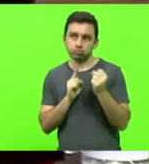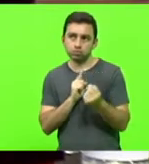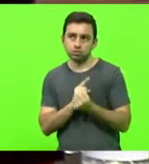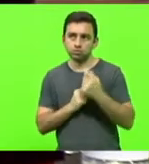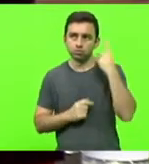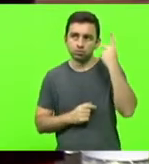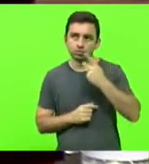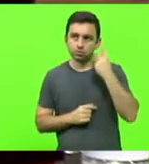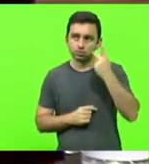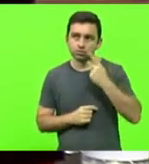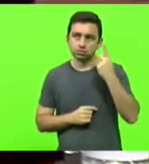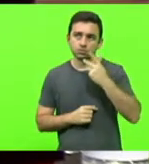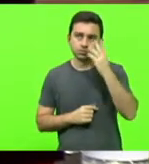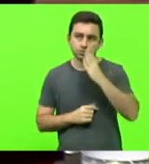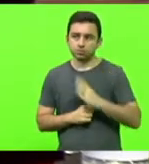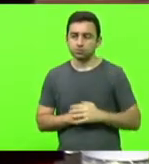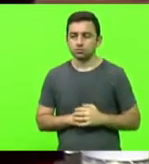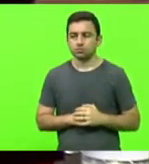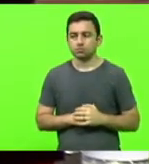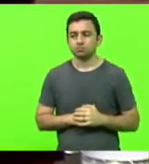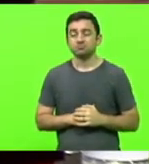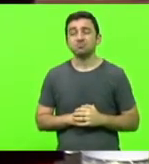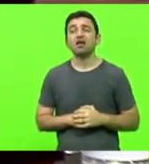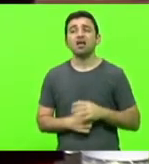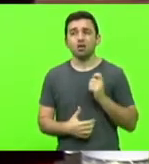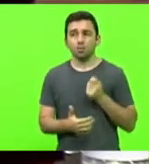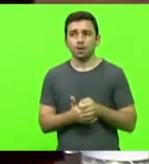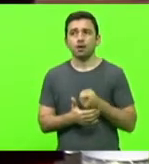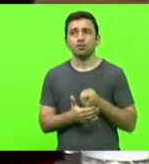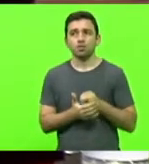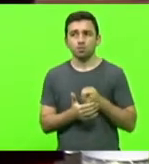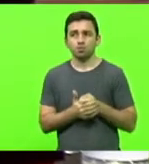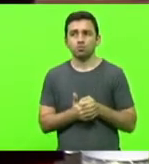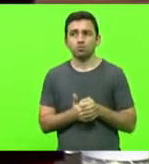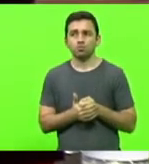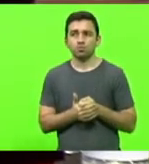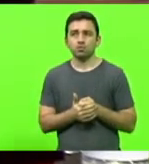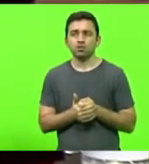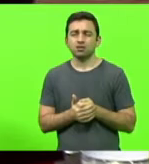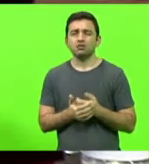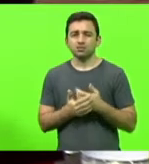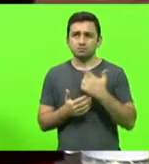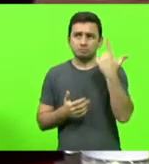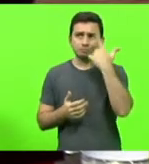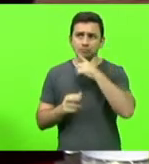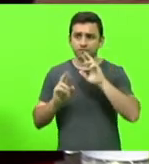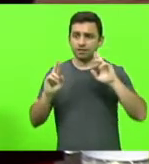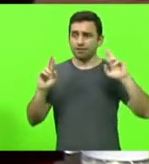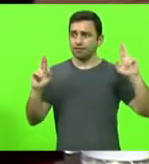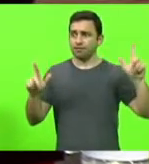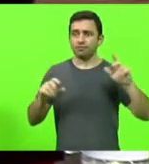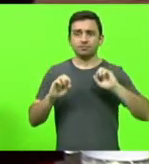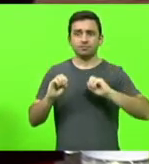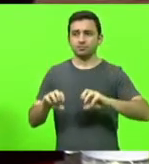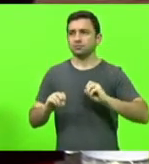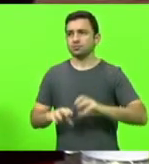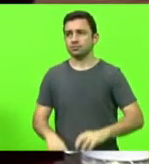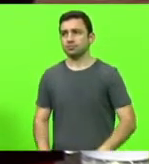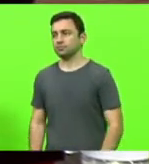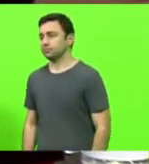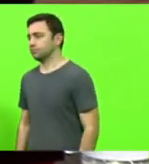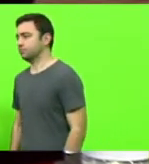Brasileira era obrigatória. E isso faz a diferença. Faz a diferença porque nós